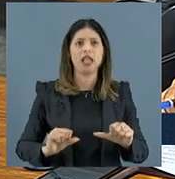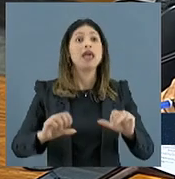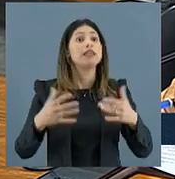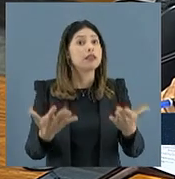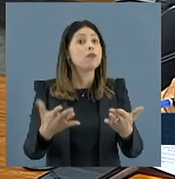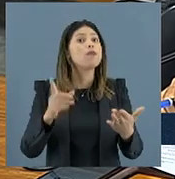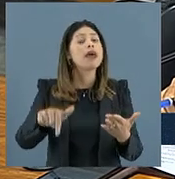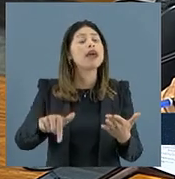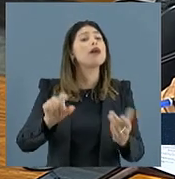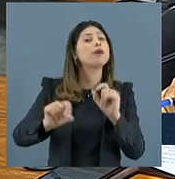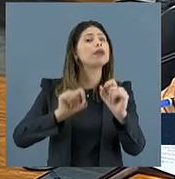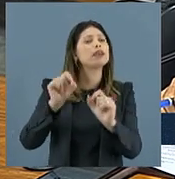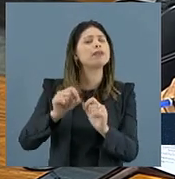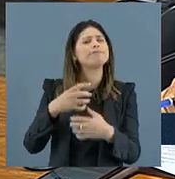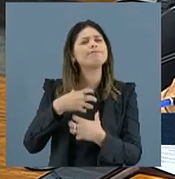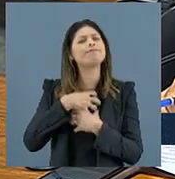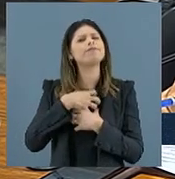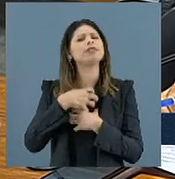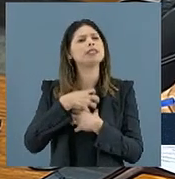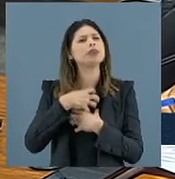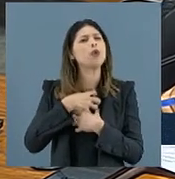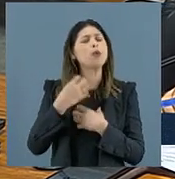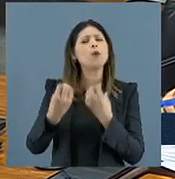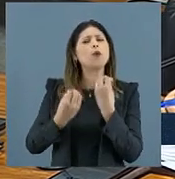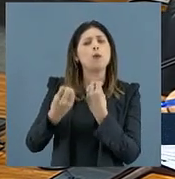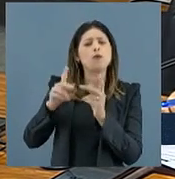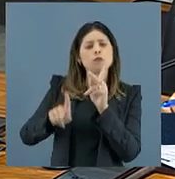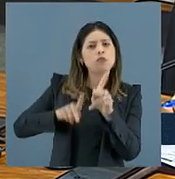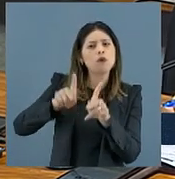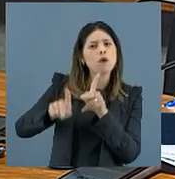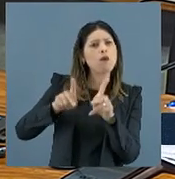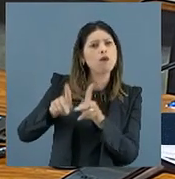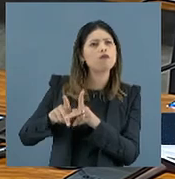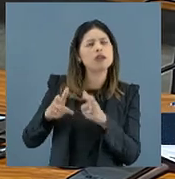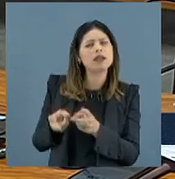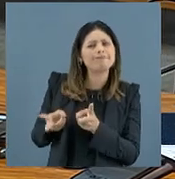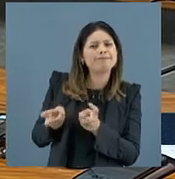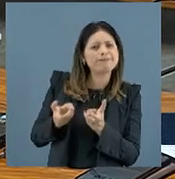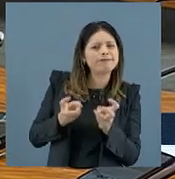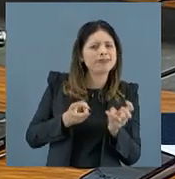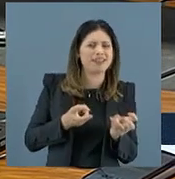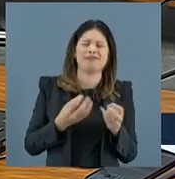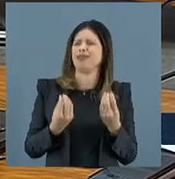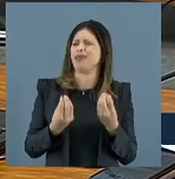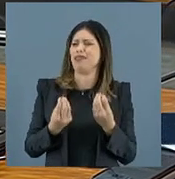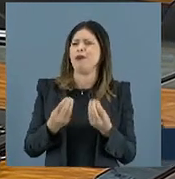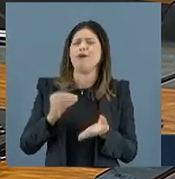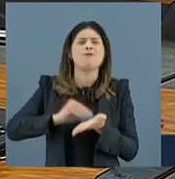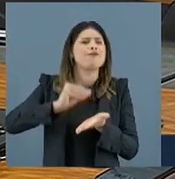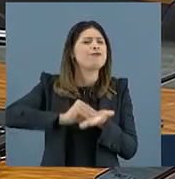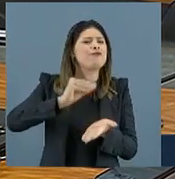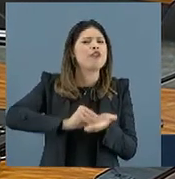sentimento crescente da população, é um sentimento que ela está percebendo uma impunidade. Ela vê